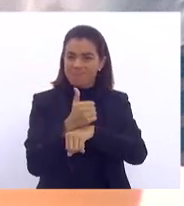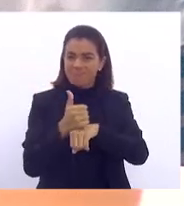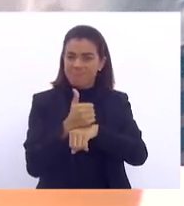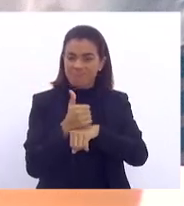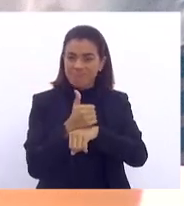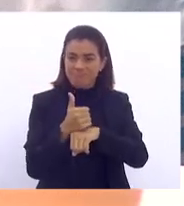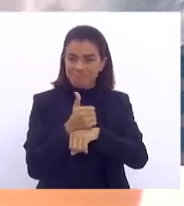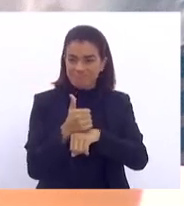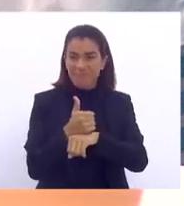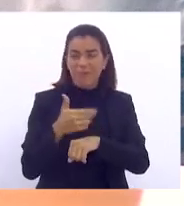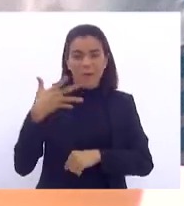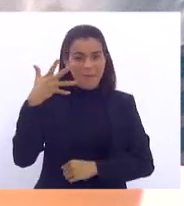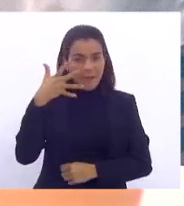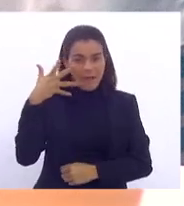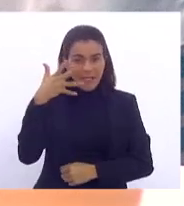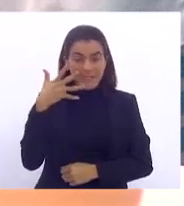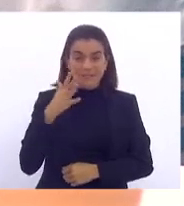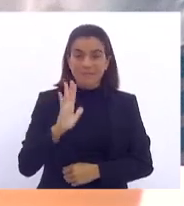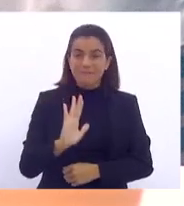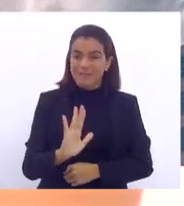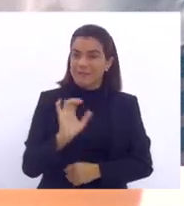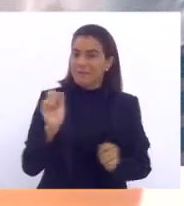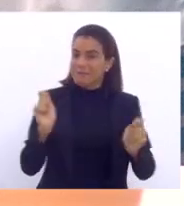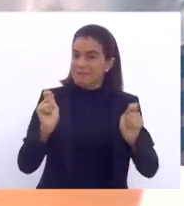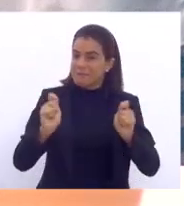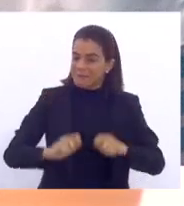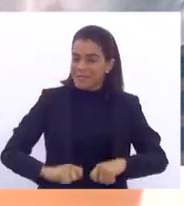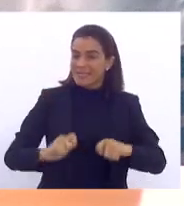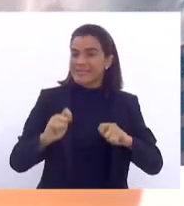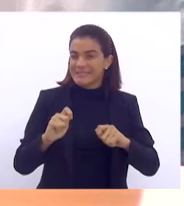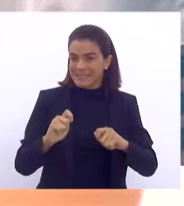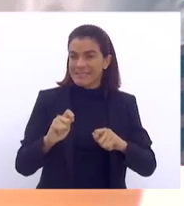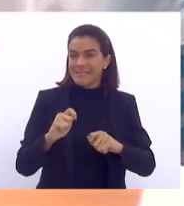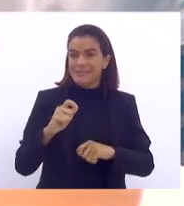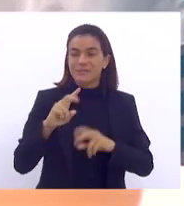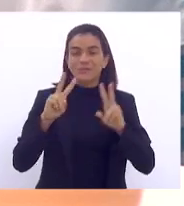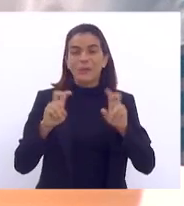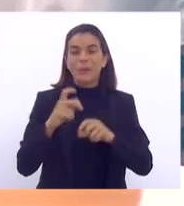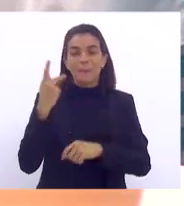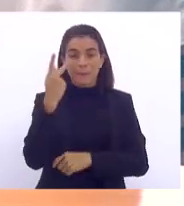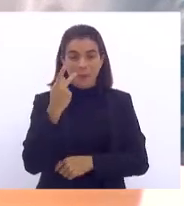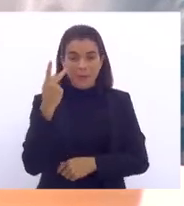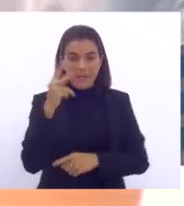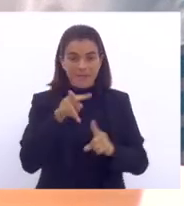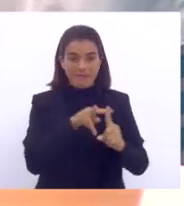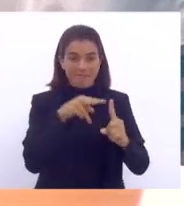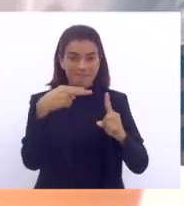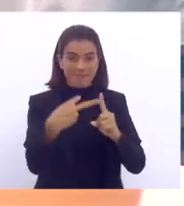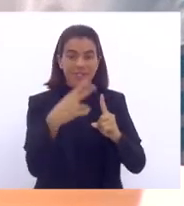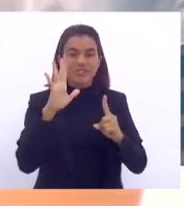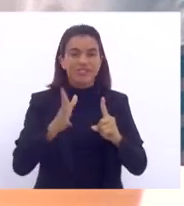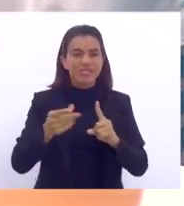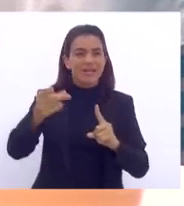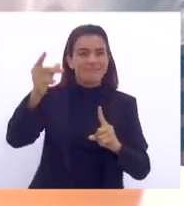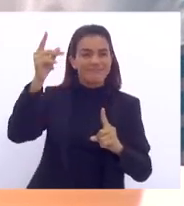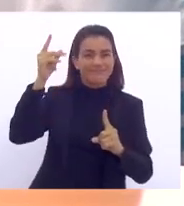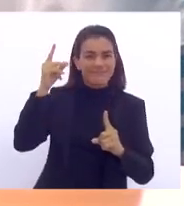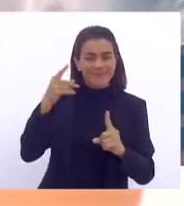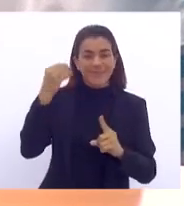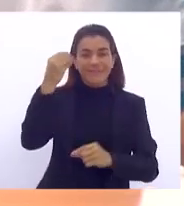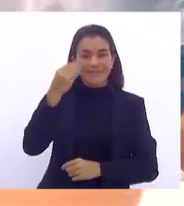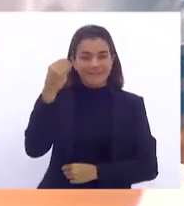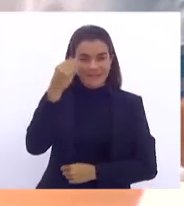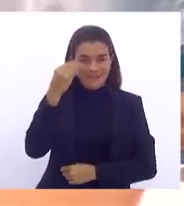poderia deixar de dar uma pincelada apenas política daquilo que a gente já viveu na casa e aquilo que a gente